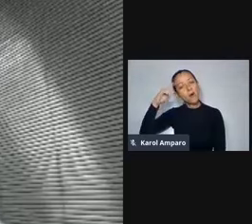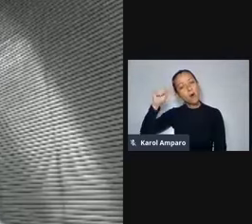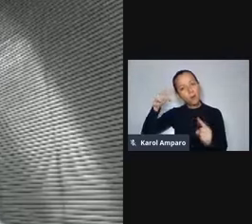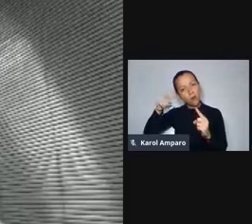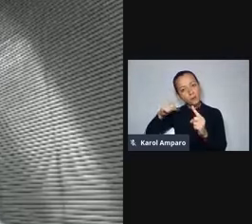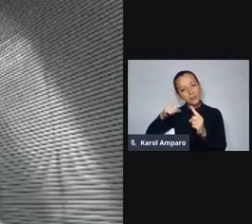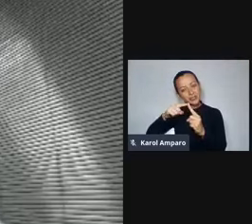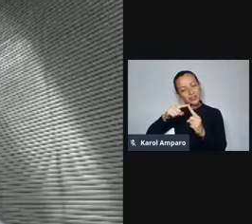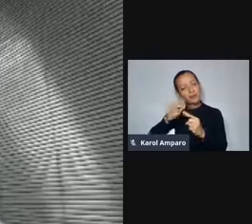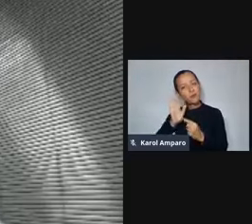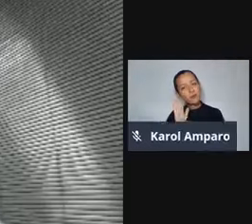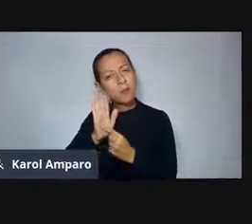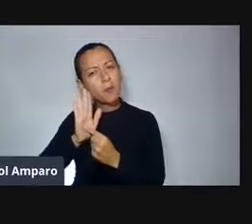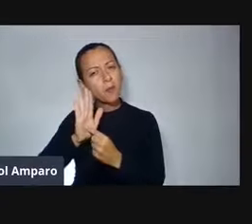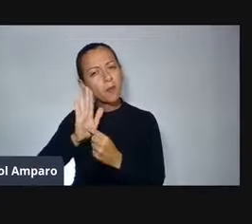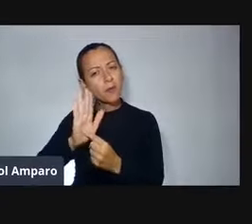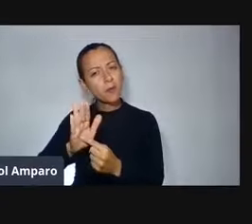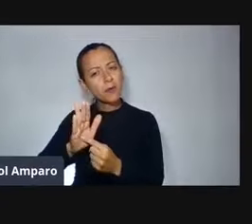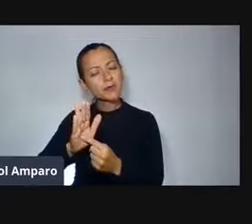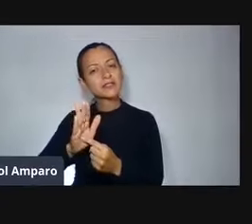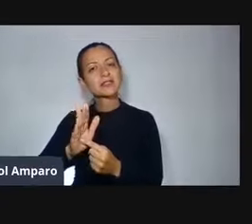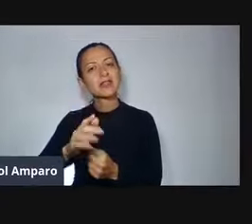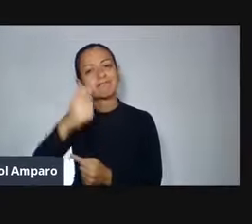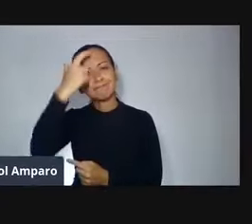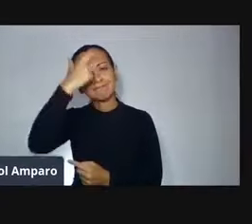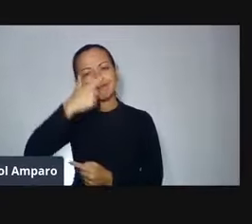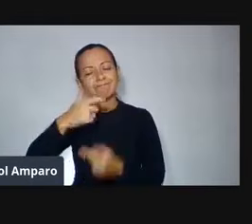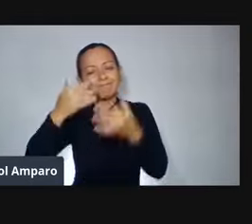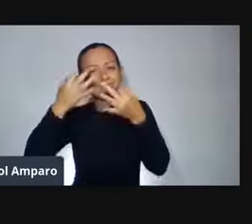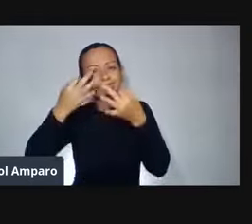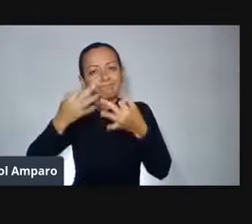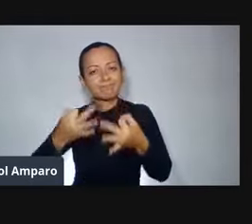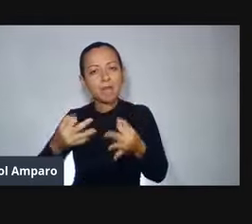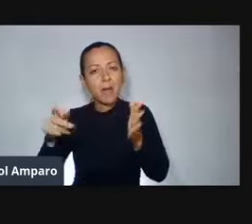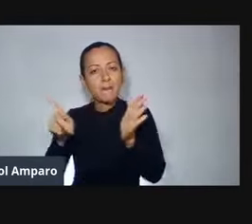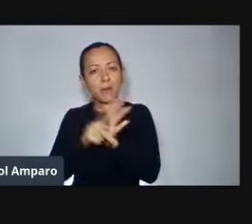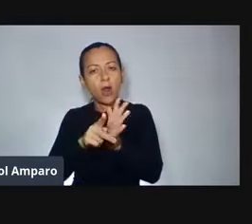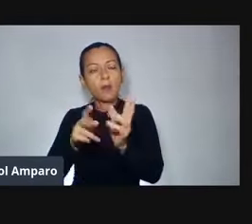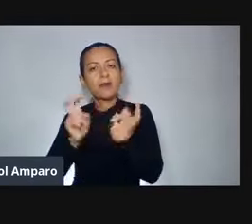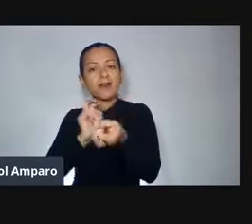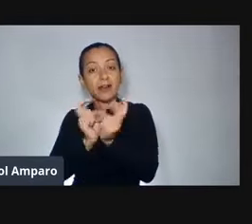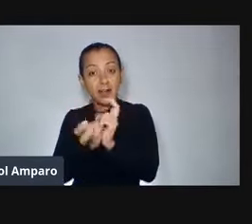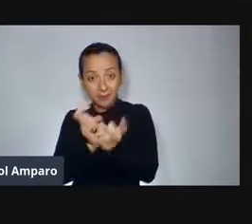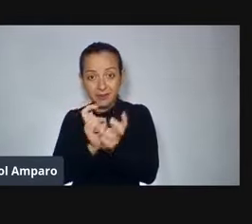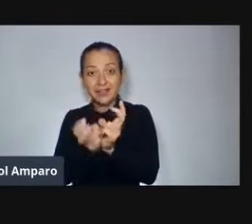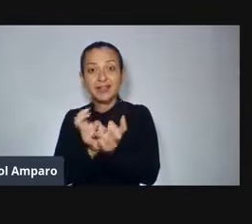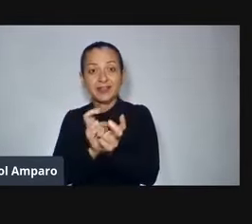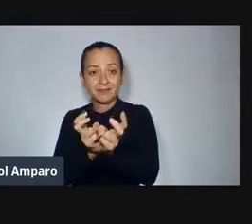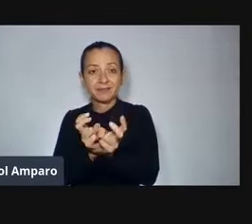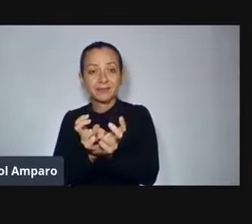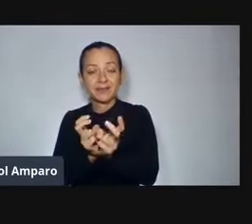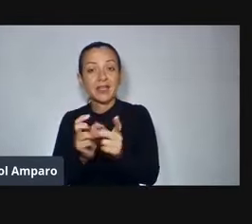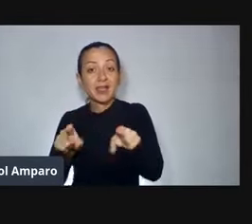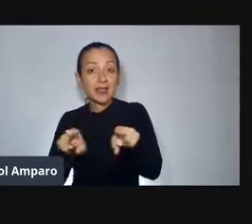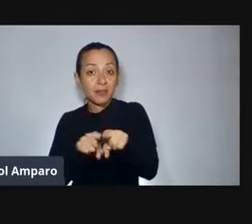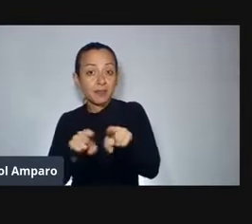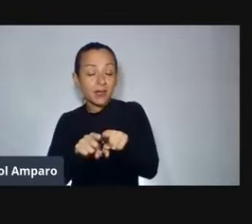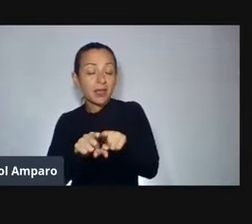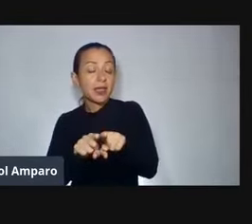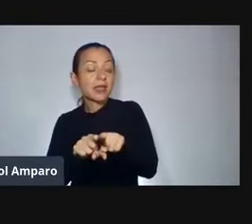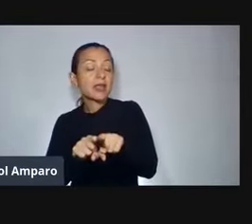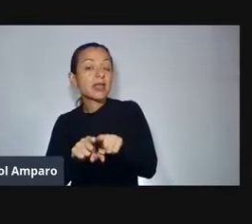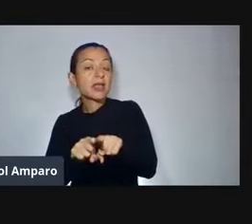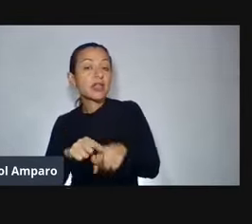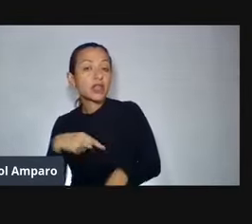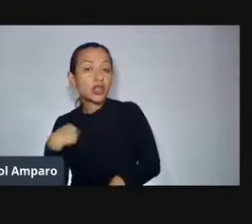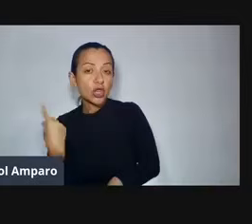reais valores da nossa capoeira como função que nos veio pré-determinada, já que nós